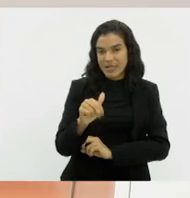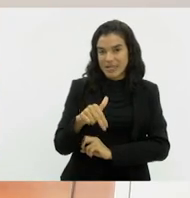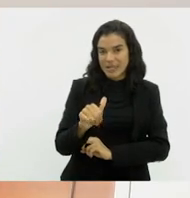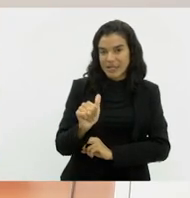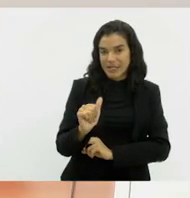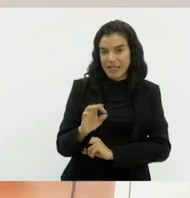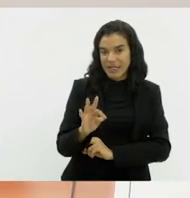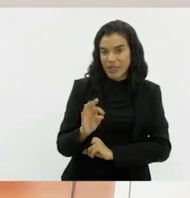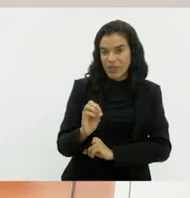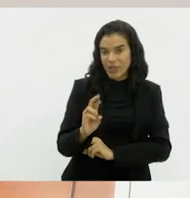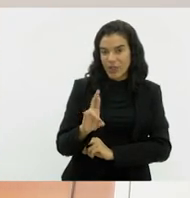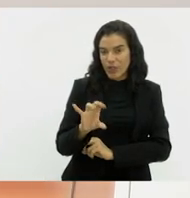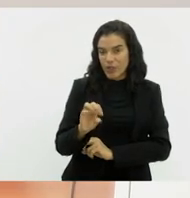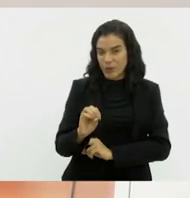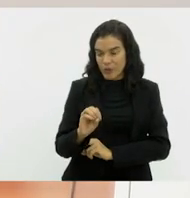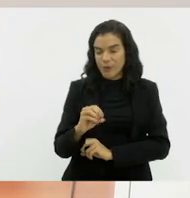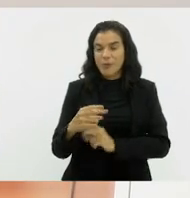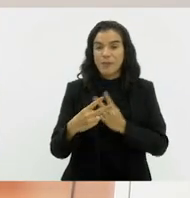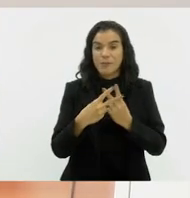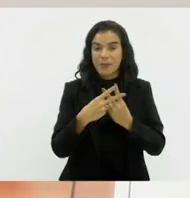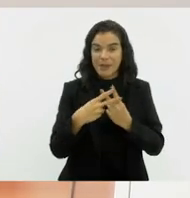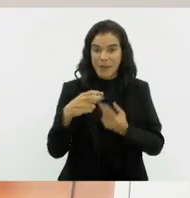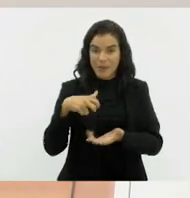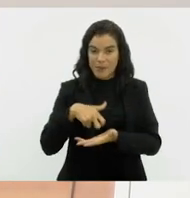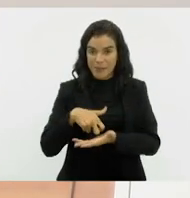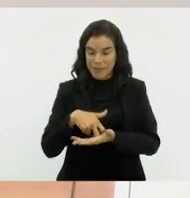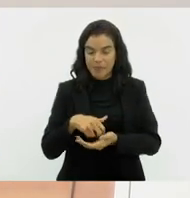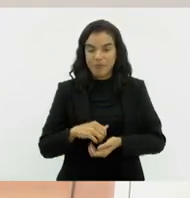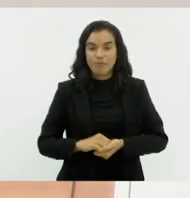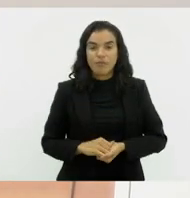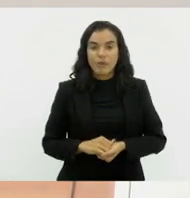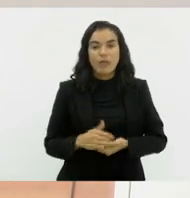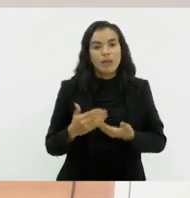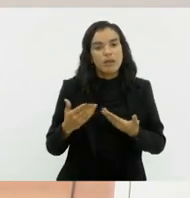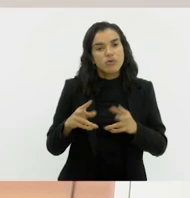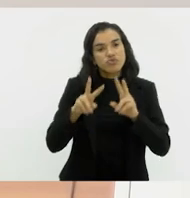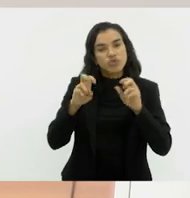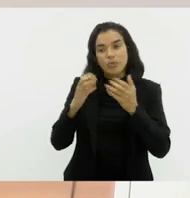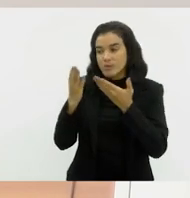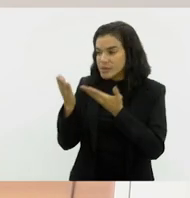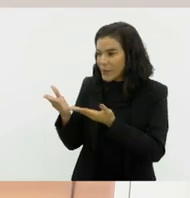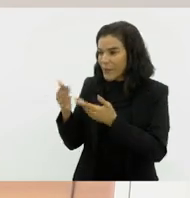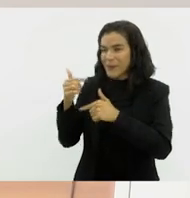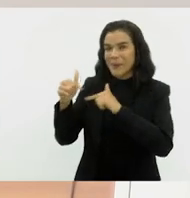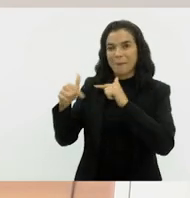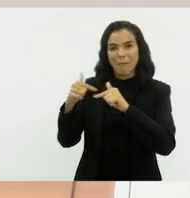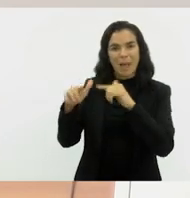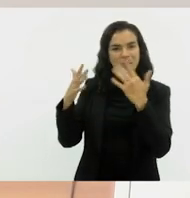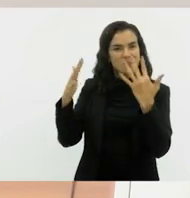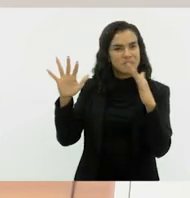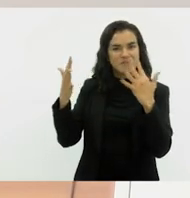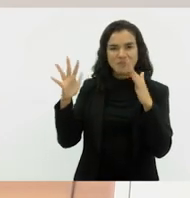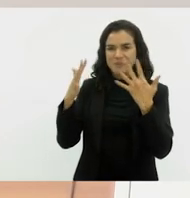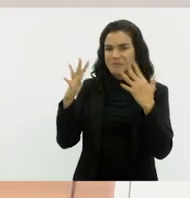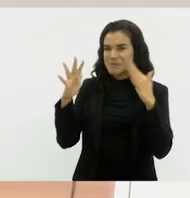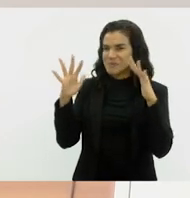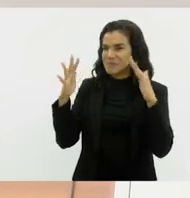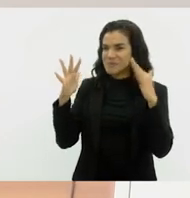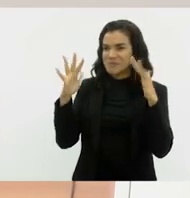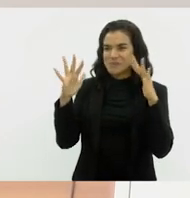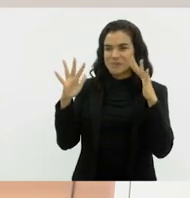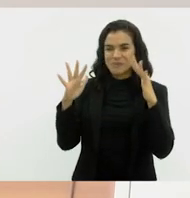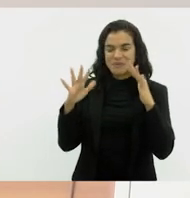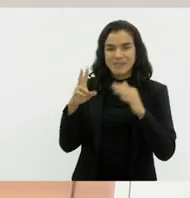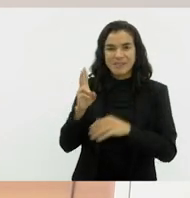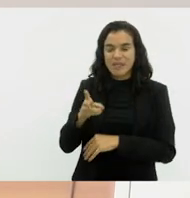Instado, desde o primeiro momento, pelo seu trabalho, que a gente quer aqui aplaudir de pé, e cada vez que eu lhe ouço